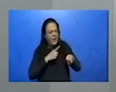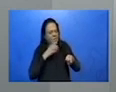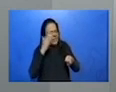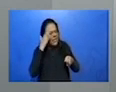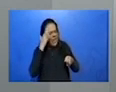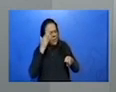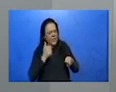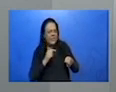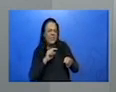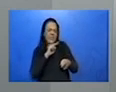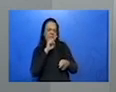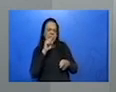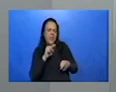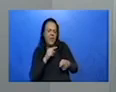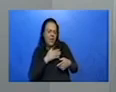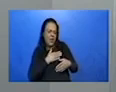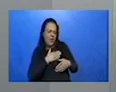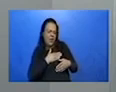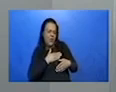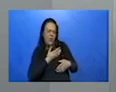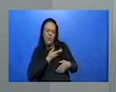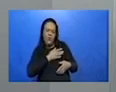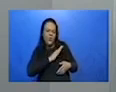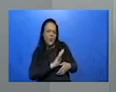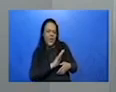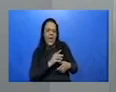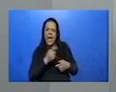não. Não se sente tão perdido, certo?